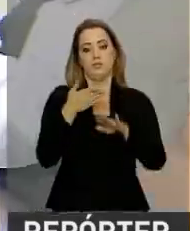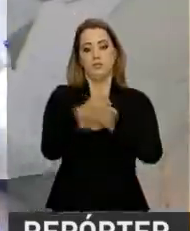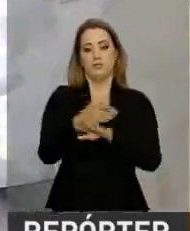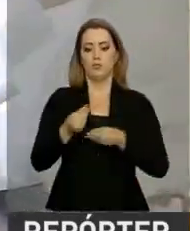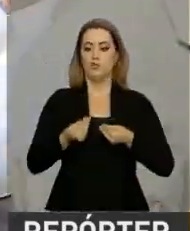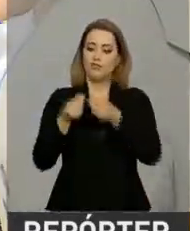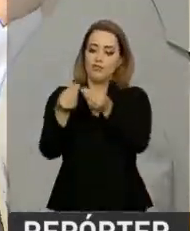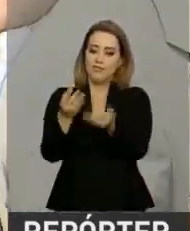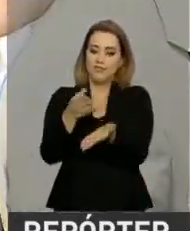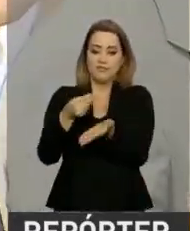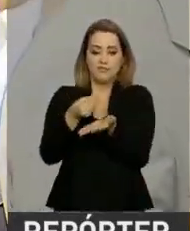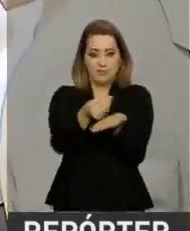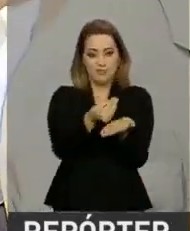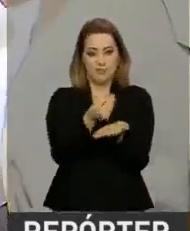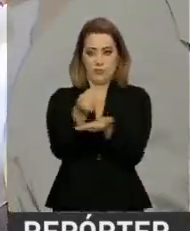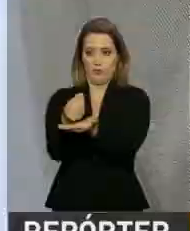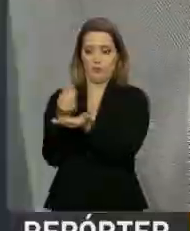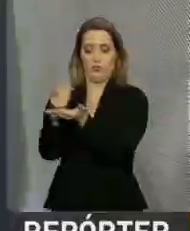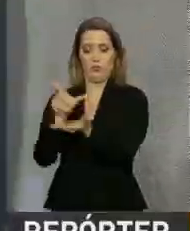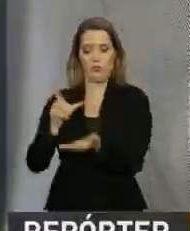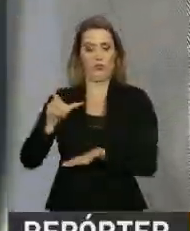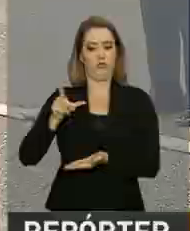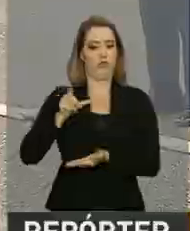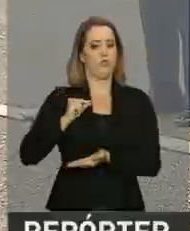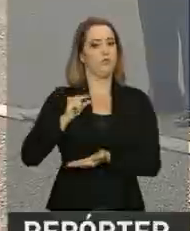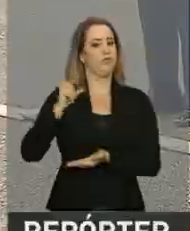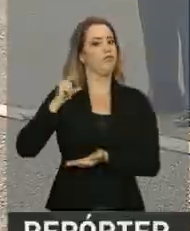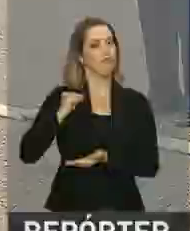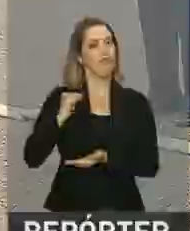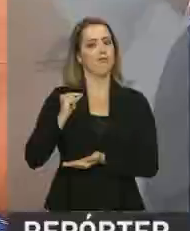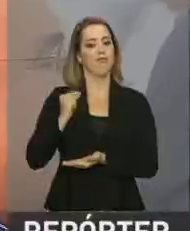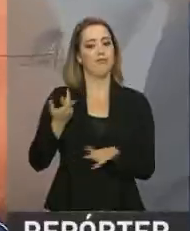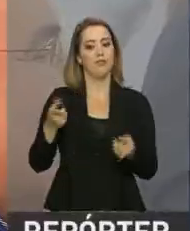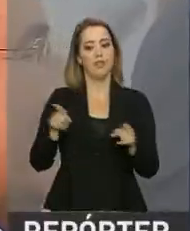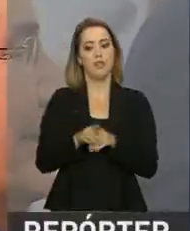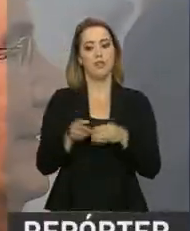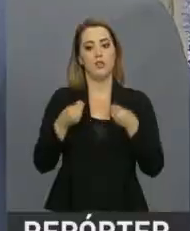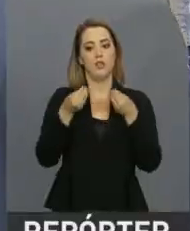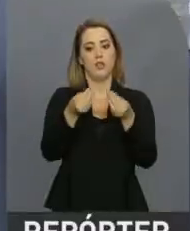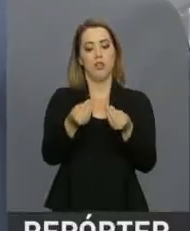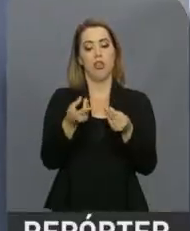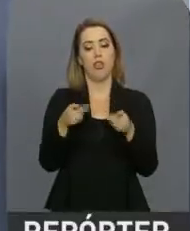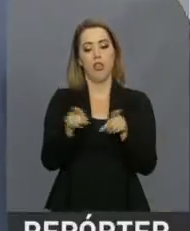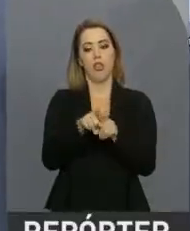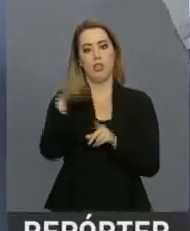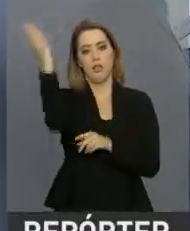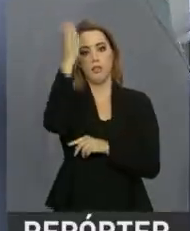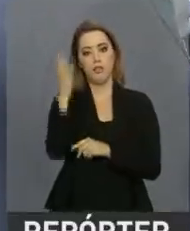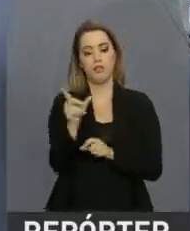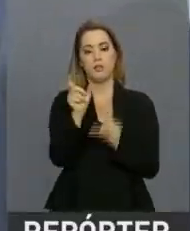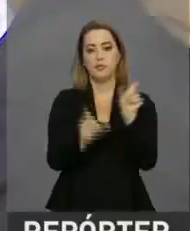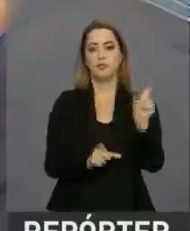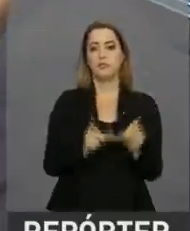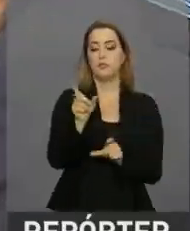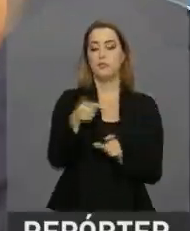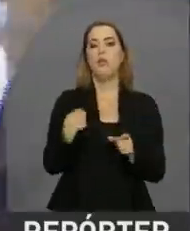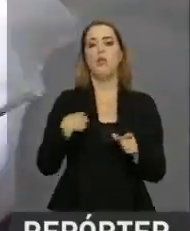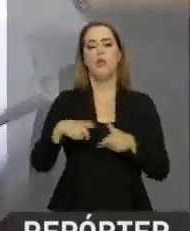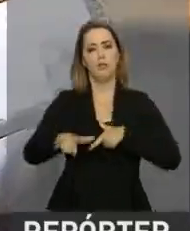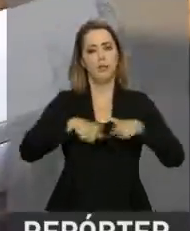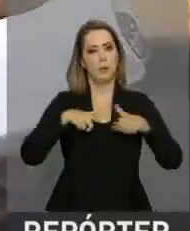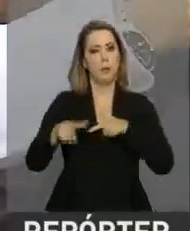da entrega das medalhas a condecoração é dado a brasileiros e estrangeiros civis e militares que prestaram serviços relevantes